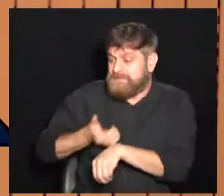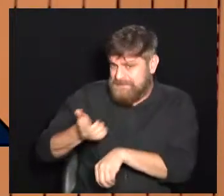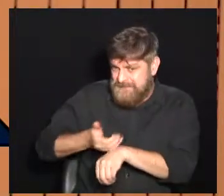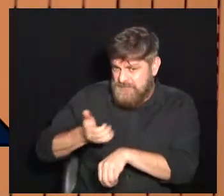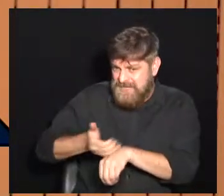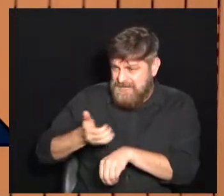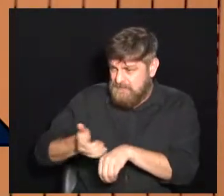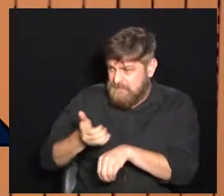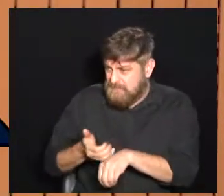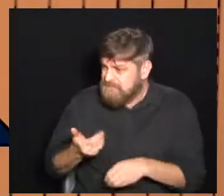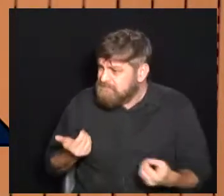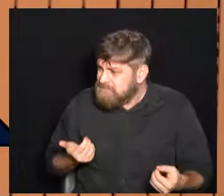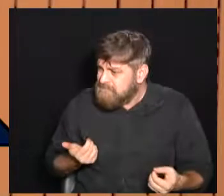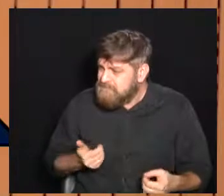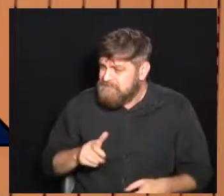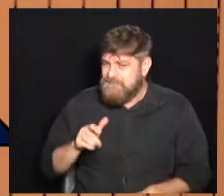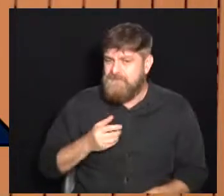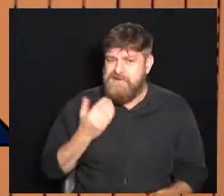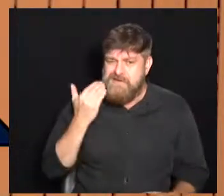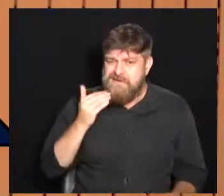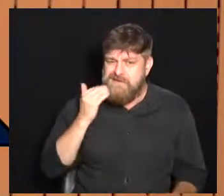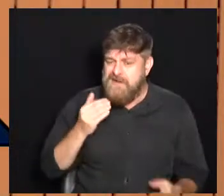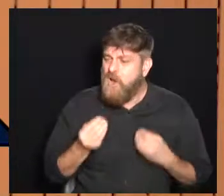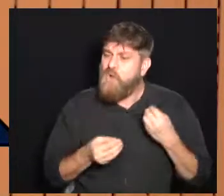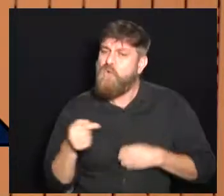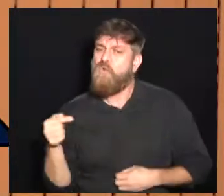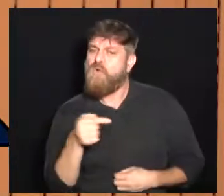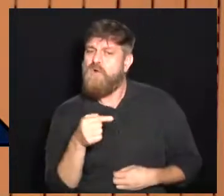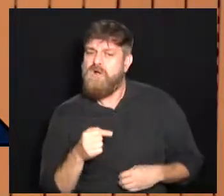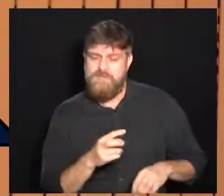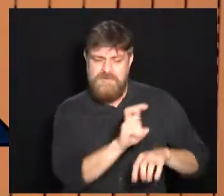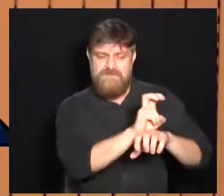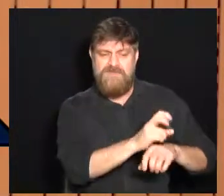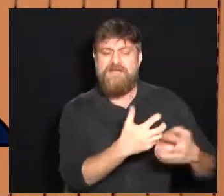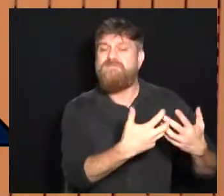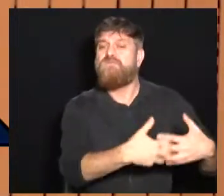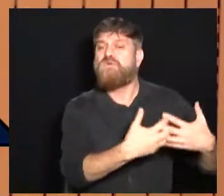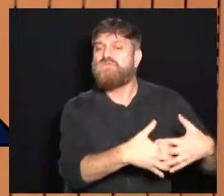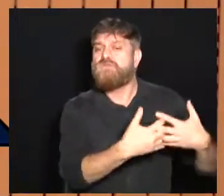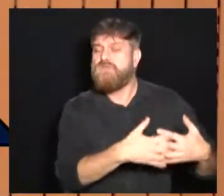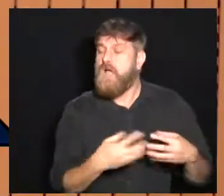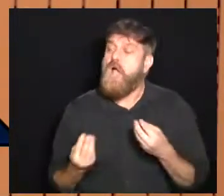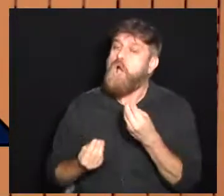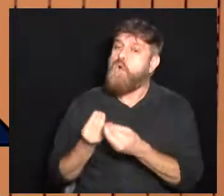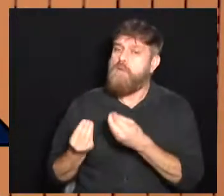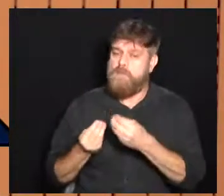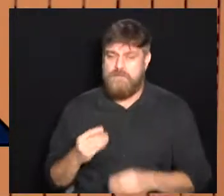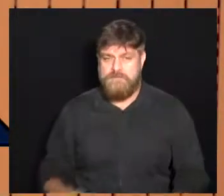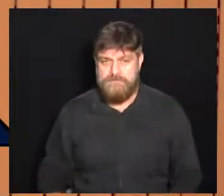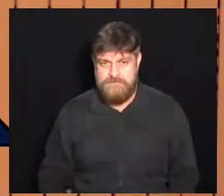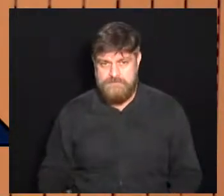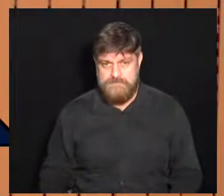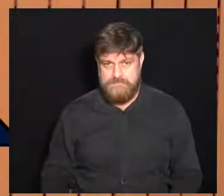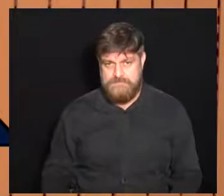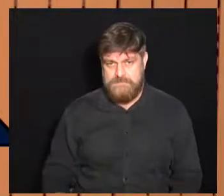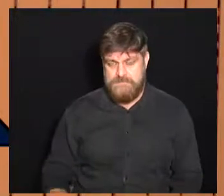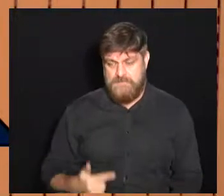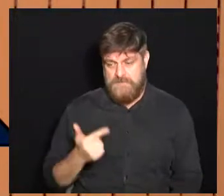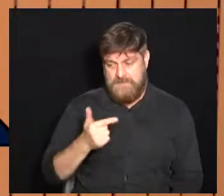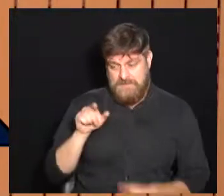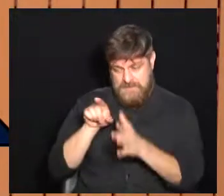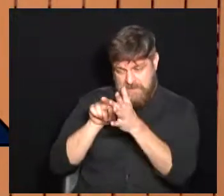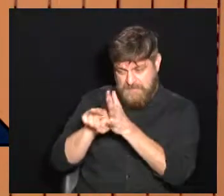estagiários? Será um atendimento precarizado? Como será esse atendimento? E uma outra pergunta,